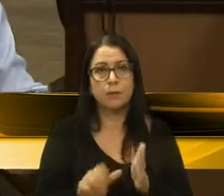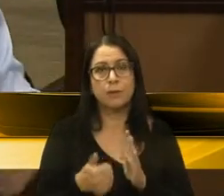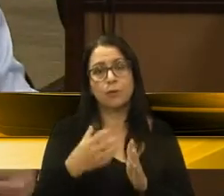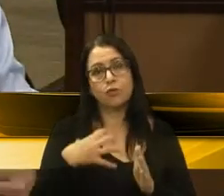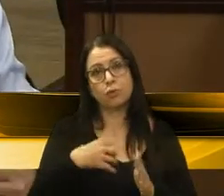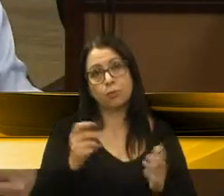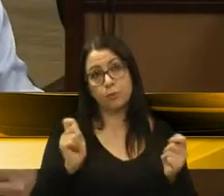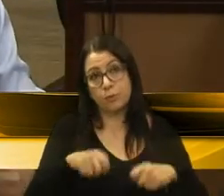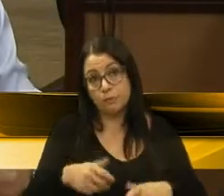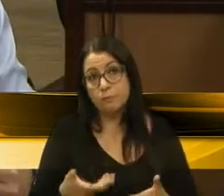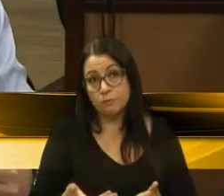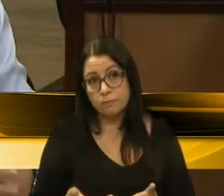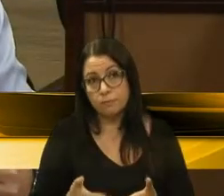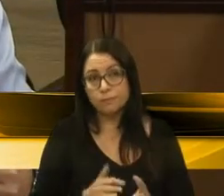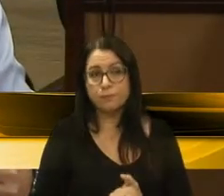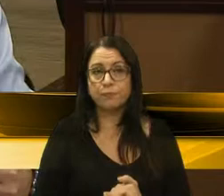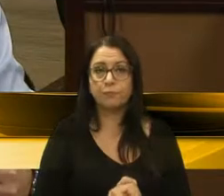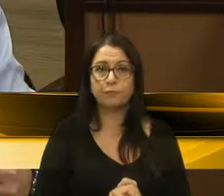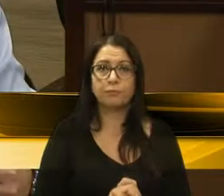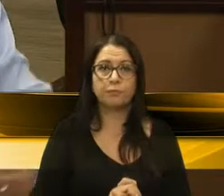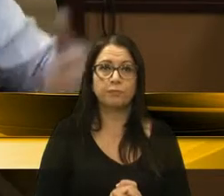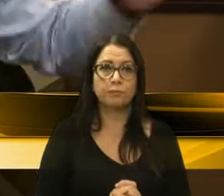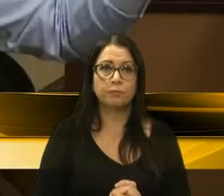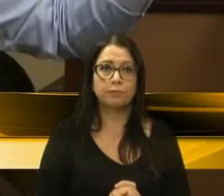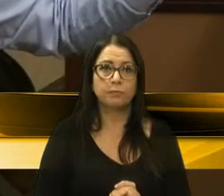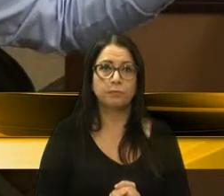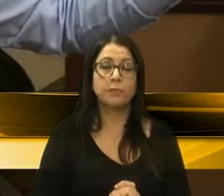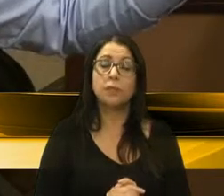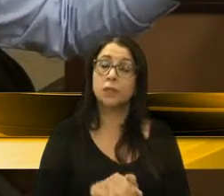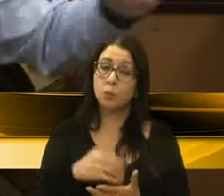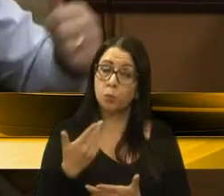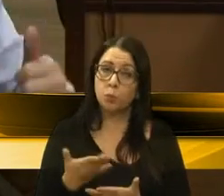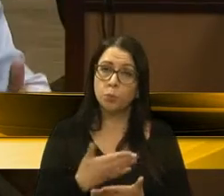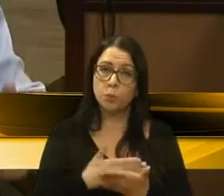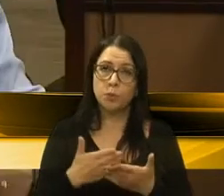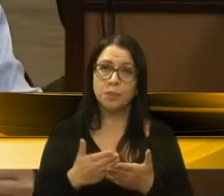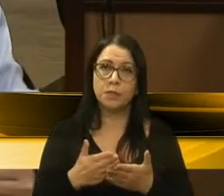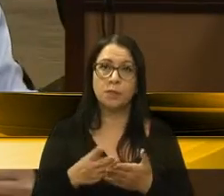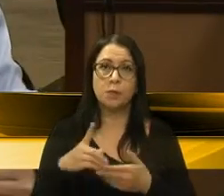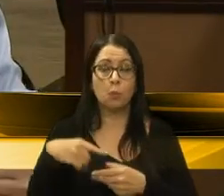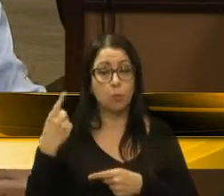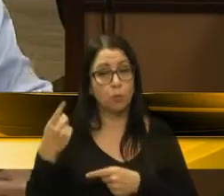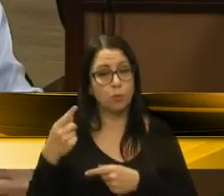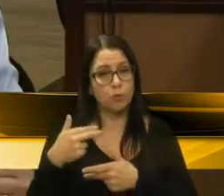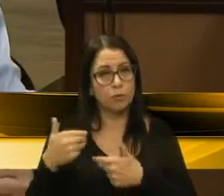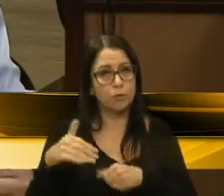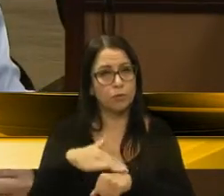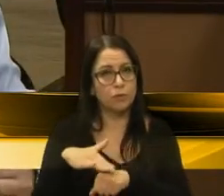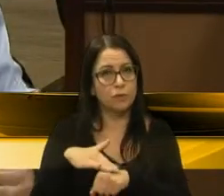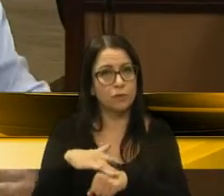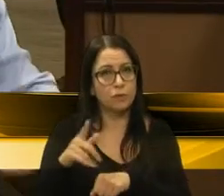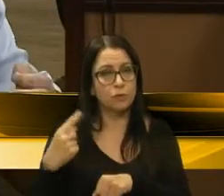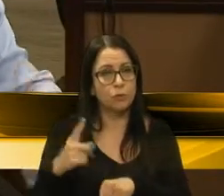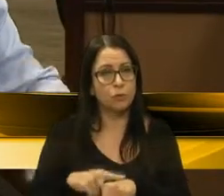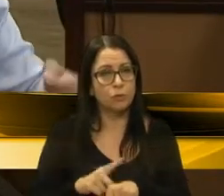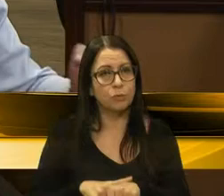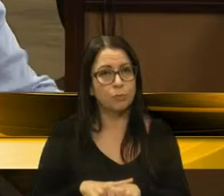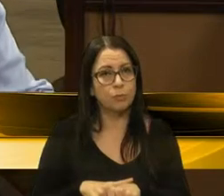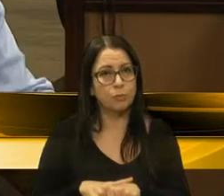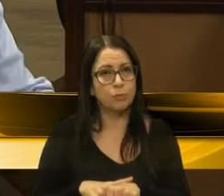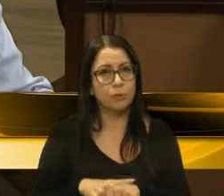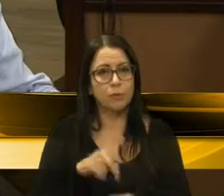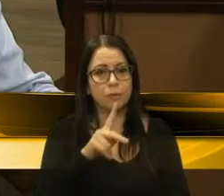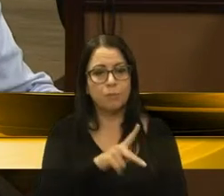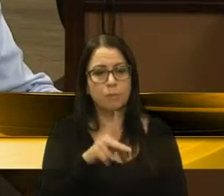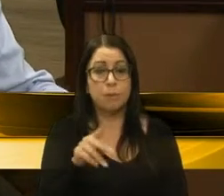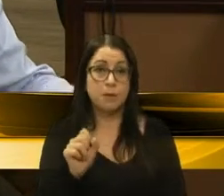forma possível. Então, entra aquela outra situação que nós conversávamos em outro momento, as